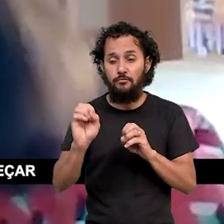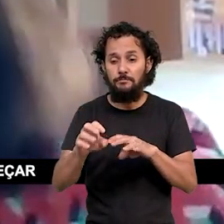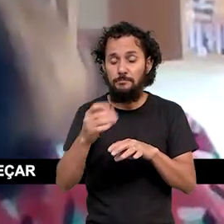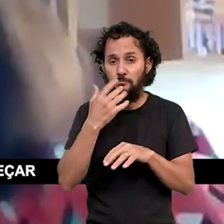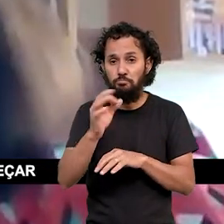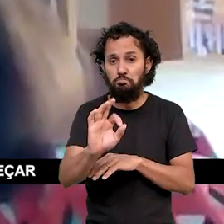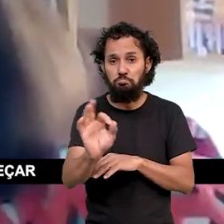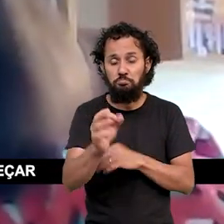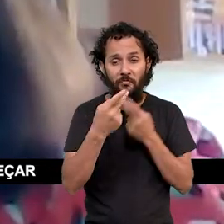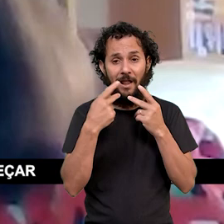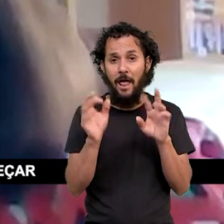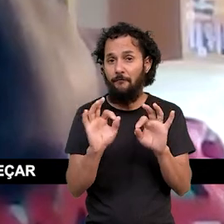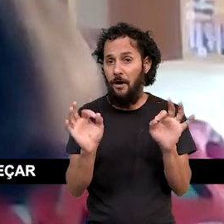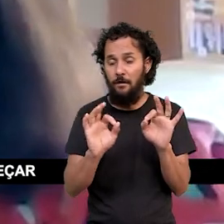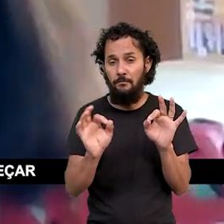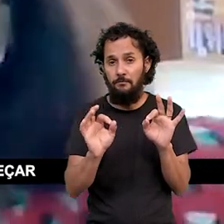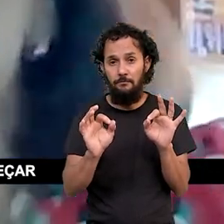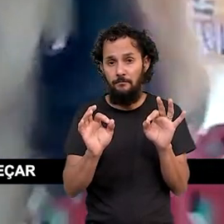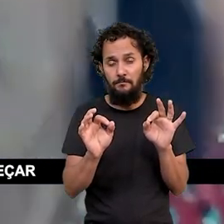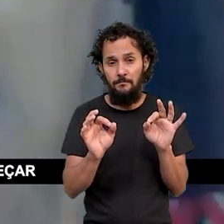educação infantil.